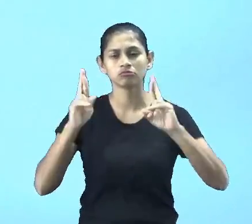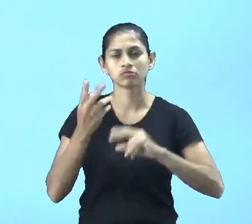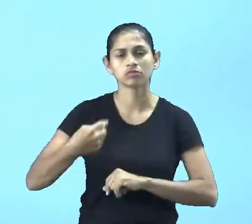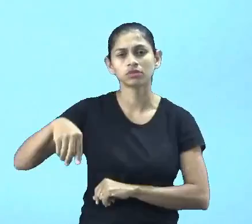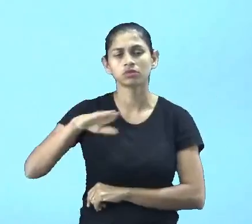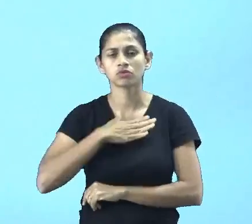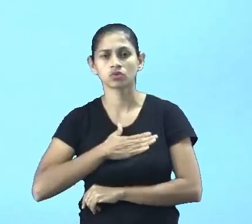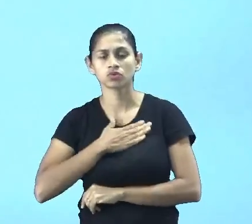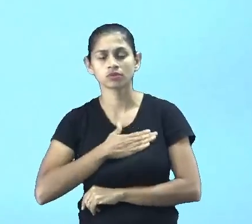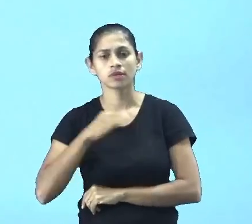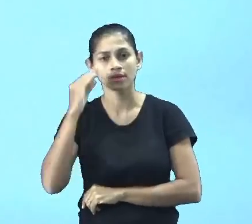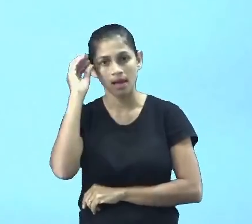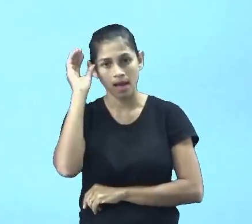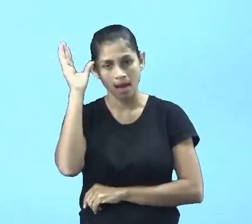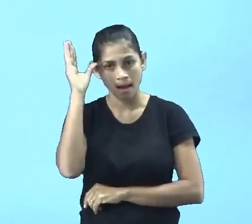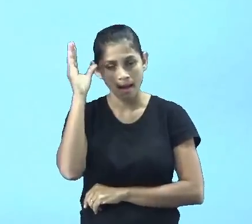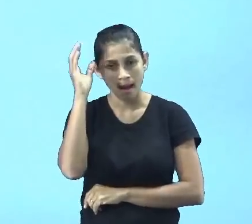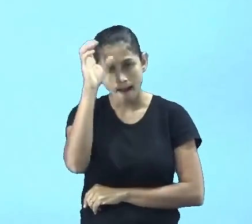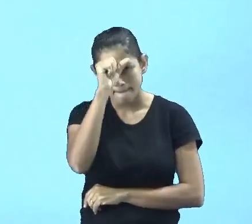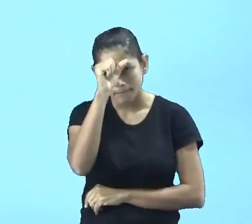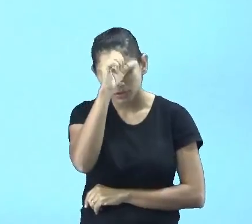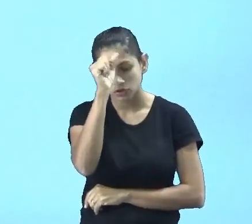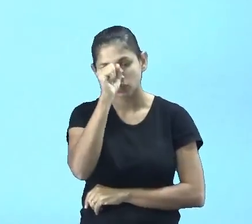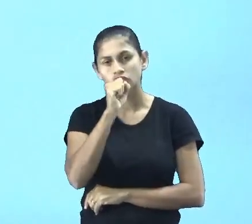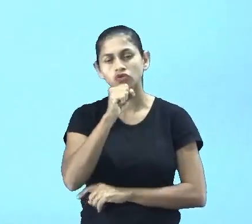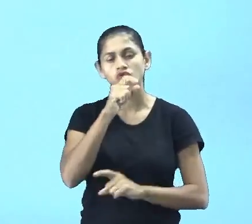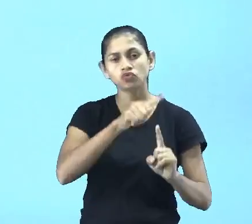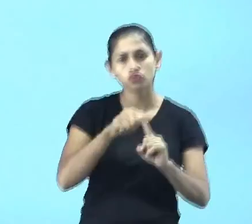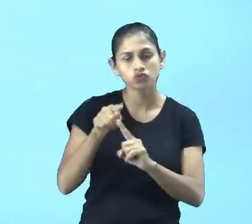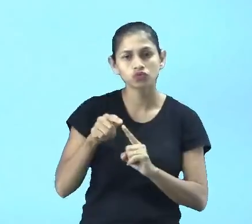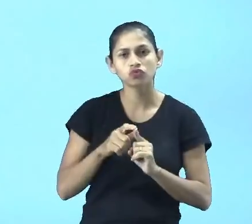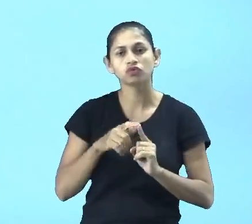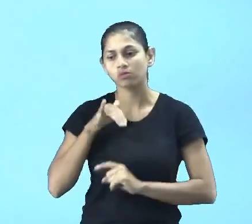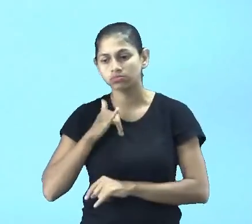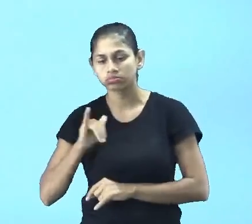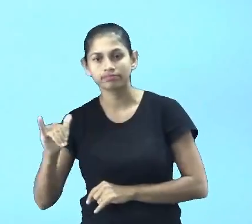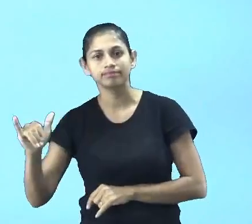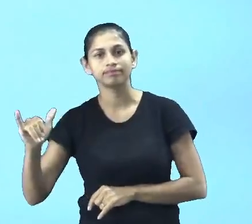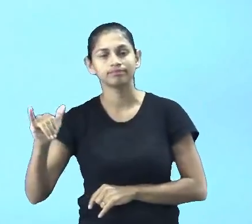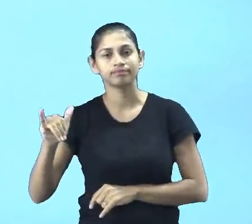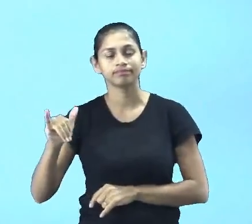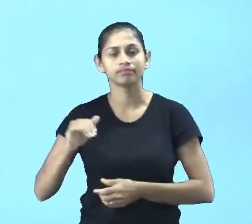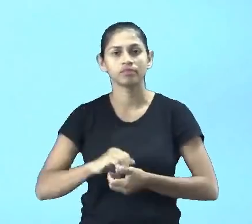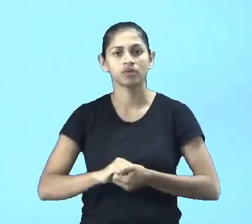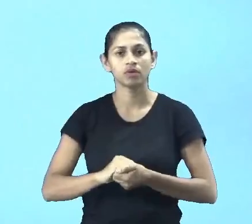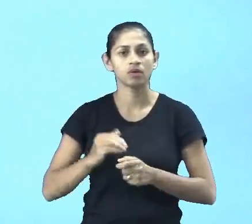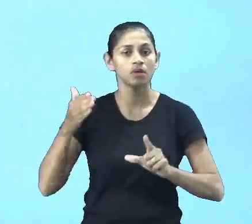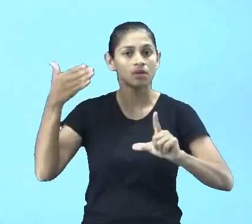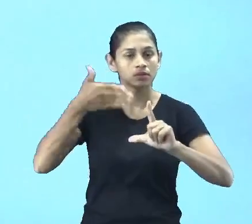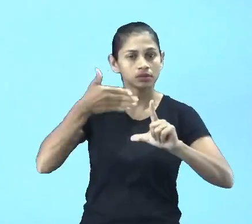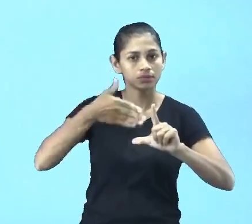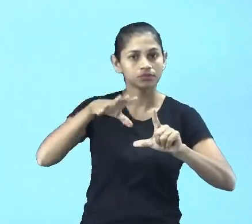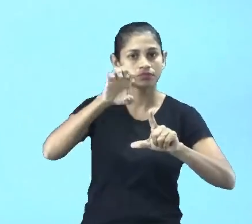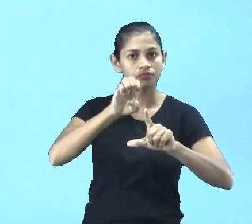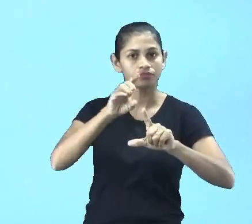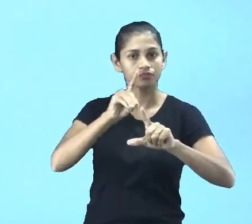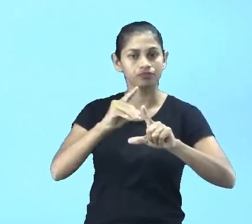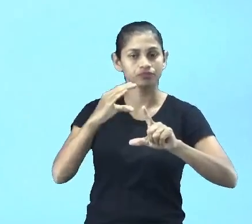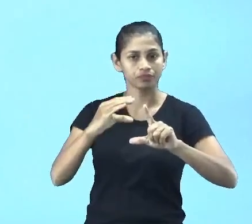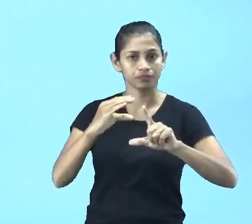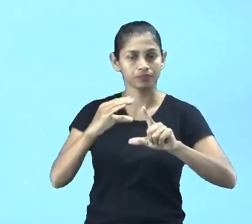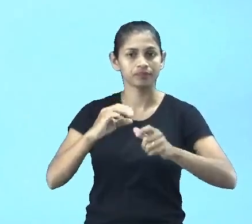que tenham aprendido aí sobre os tipos de usina, os tipos de energia que a gente pode produzir. Para mais informações, acessem